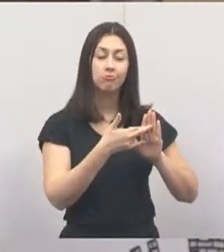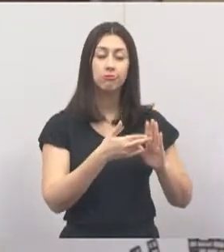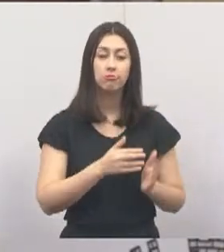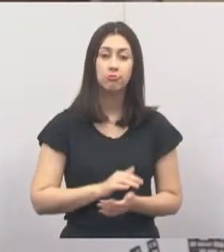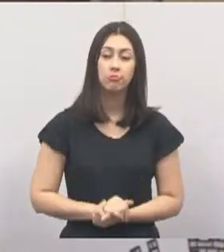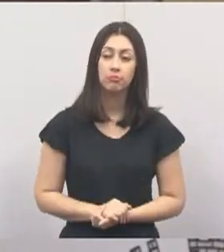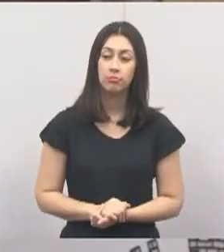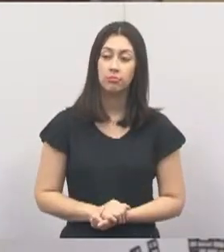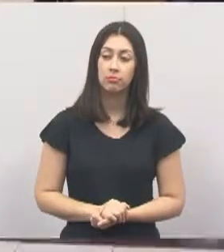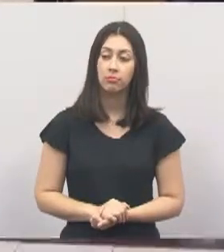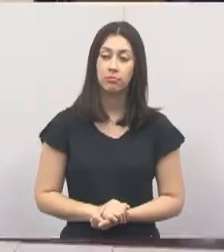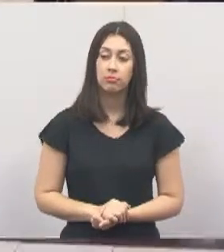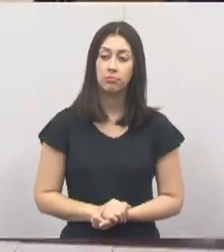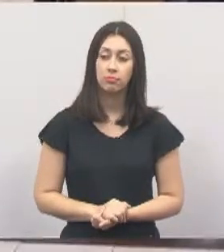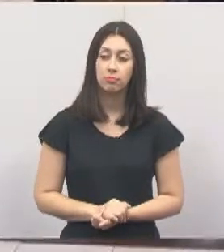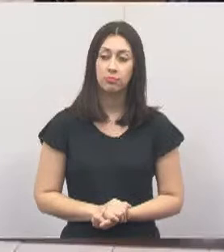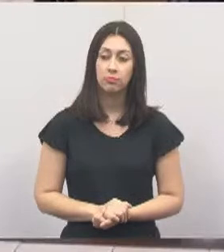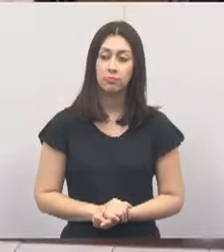regimental.